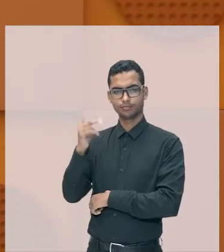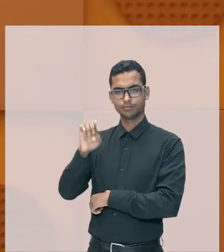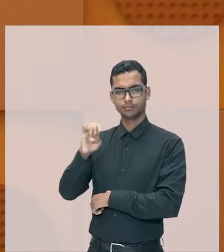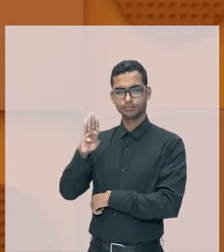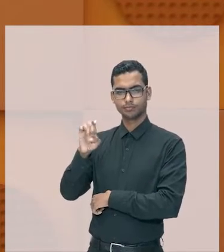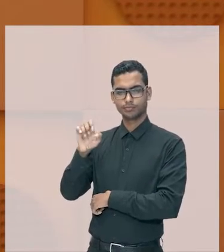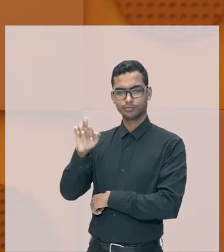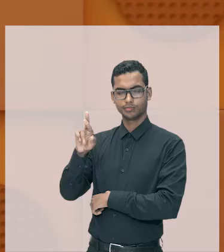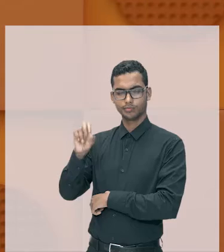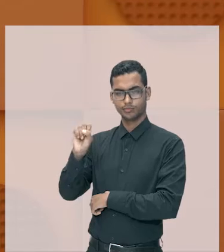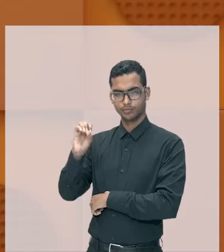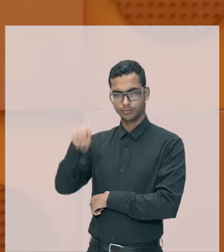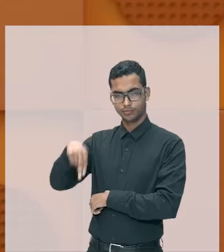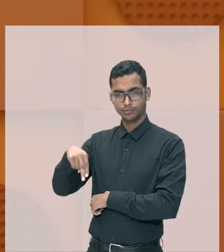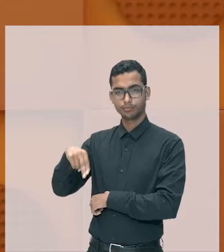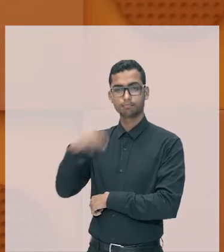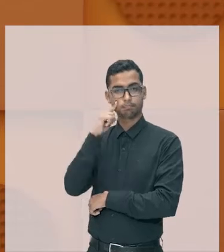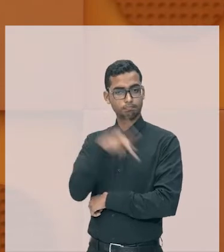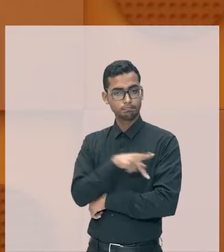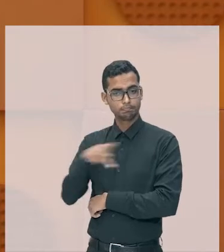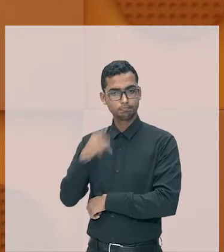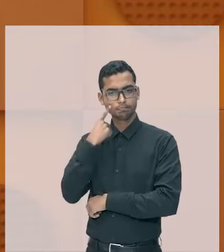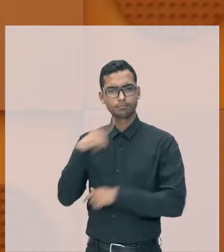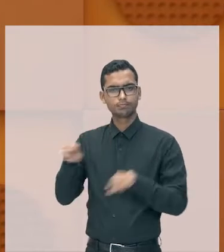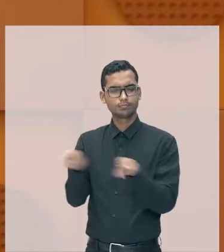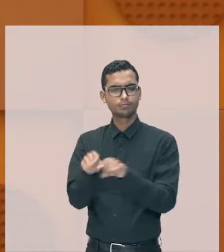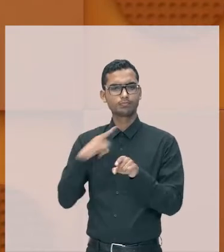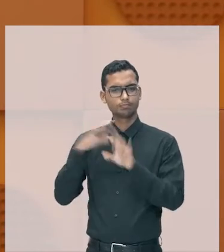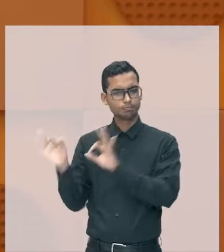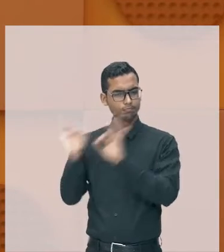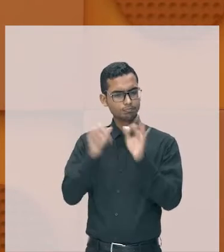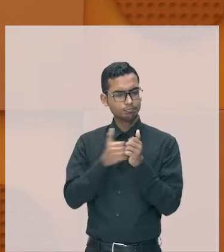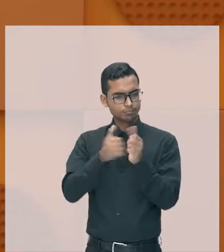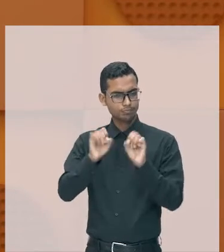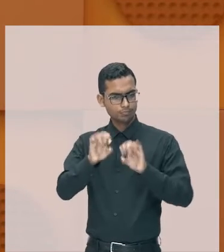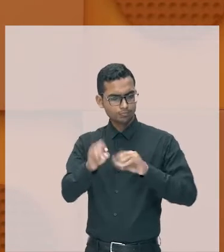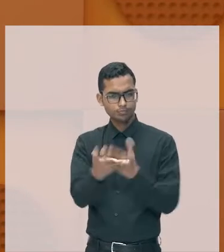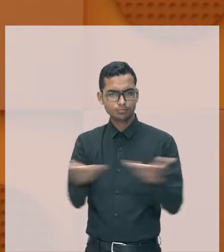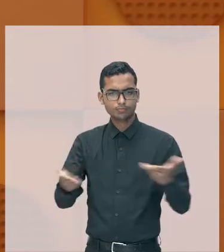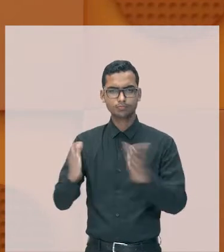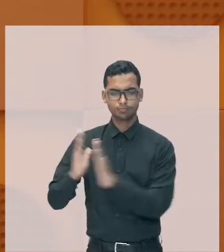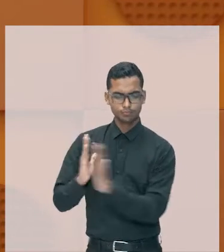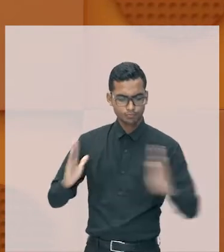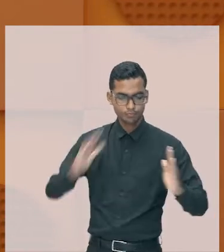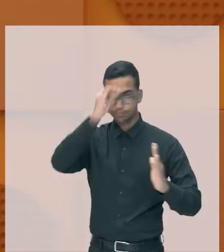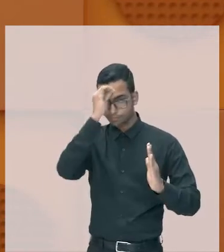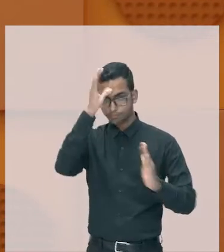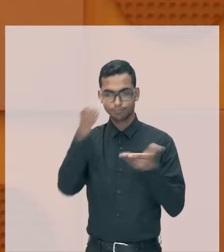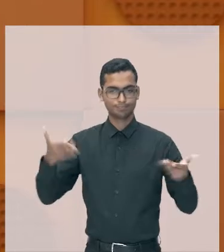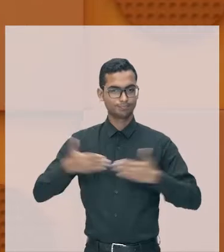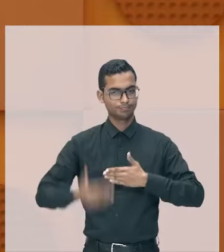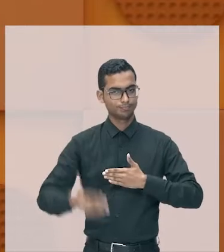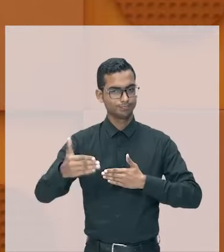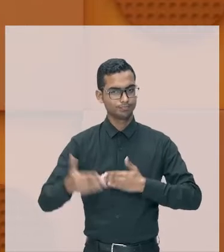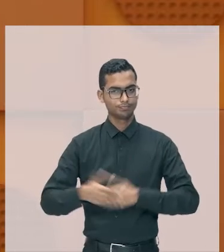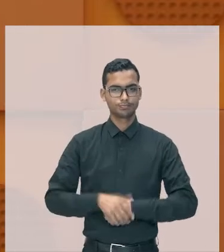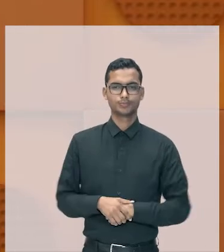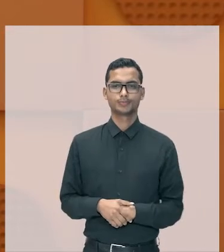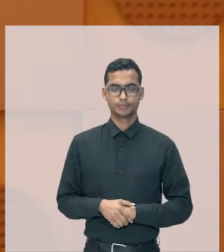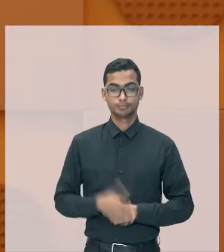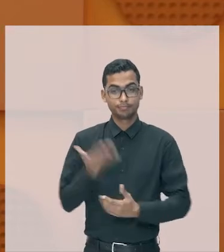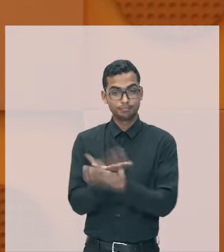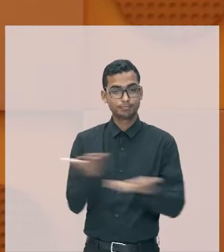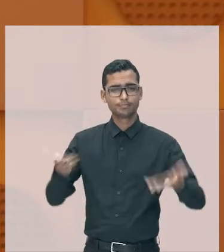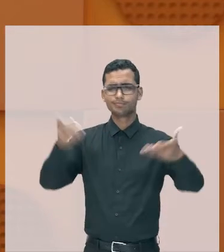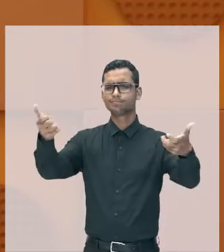serei o professor que irá acompanhá-los durante essa jornada do conhecimento que nós iniciamos hoje. Por falar nessa jornada,